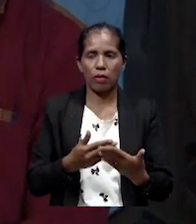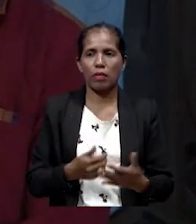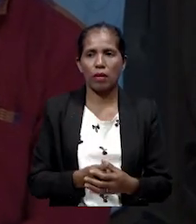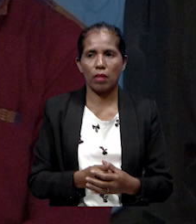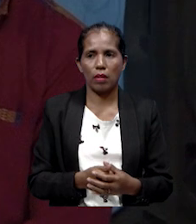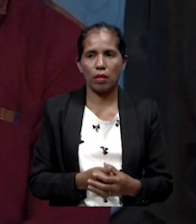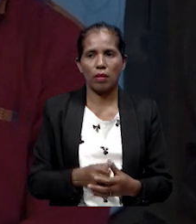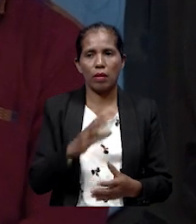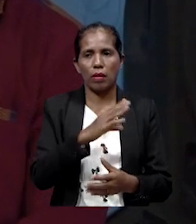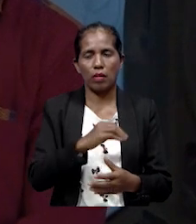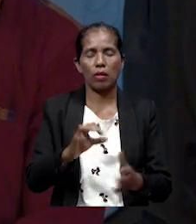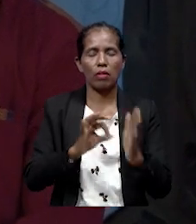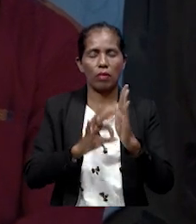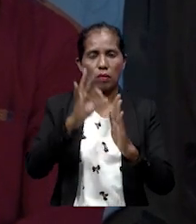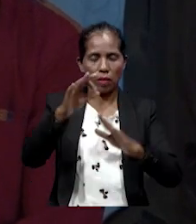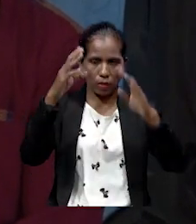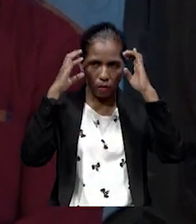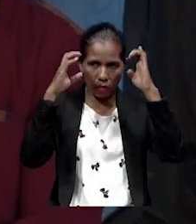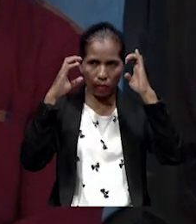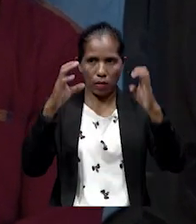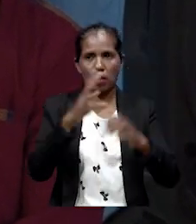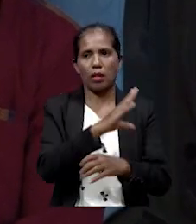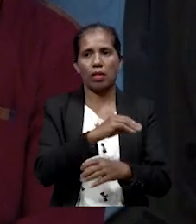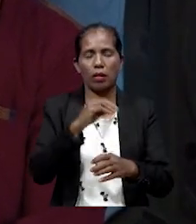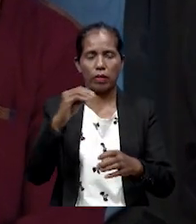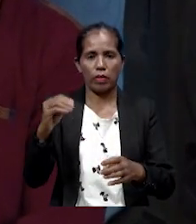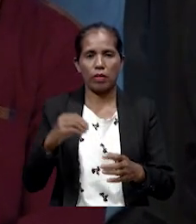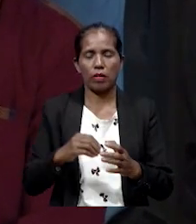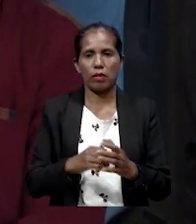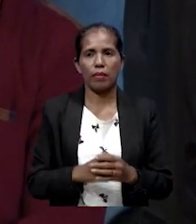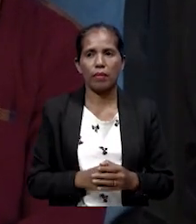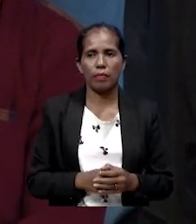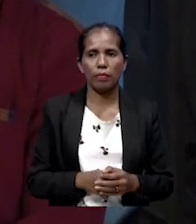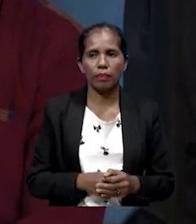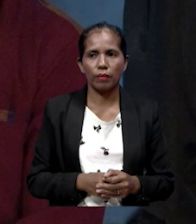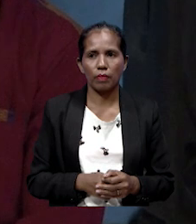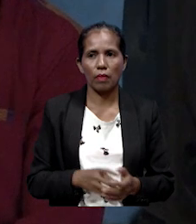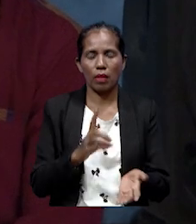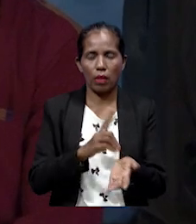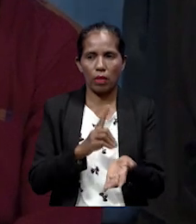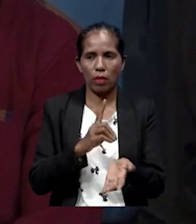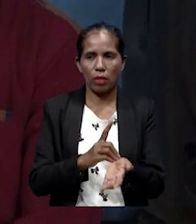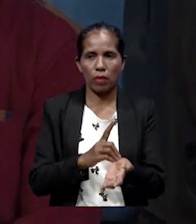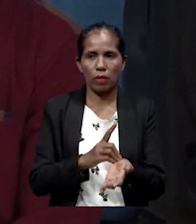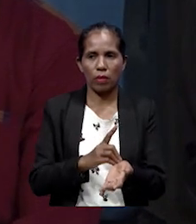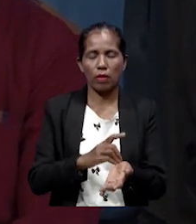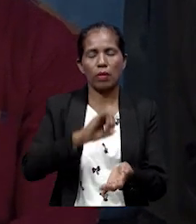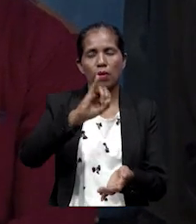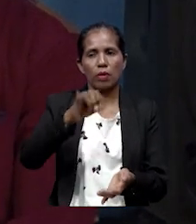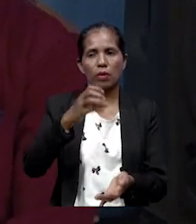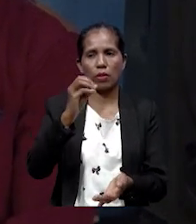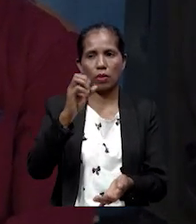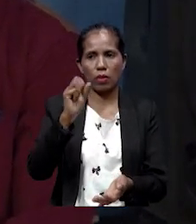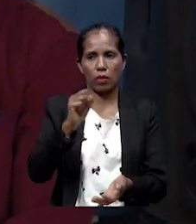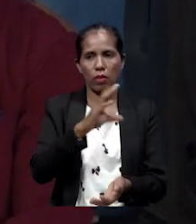como decano da Faculdade de Educação, Línguas e Artes, Dr. Sérgio Lobo,